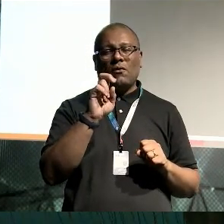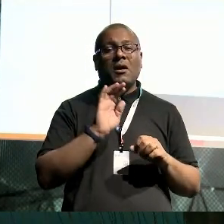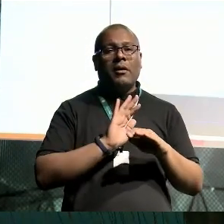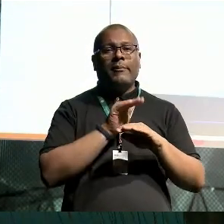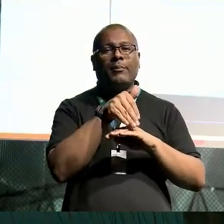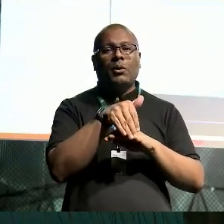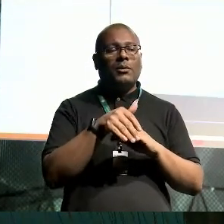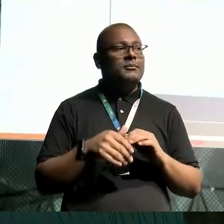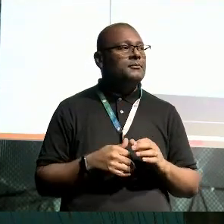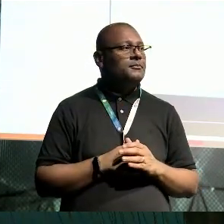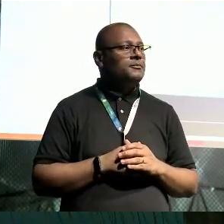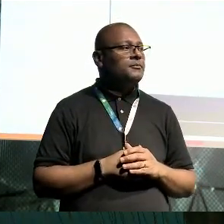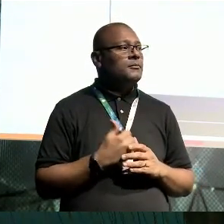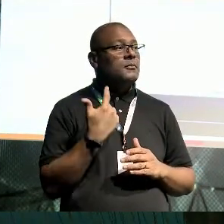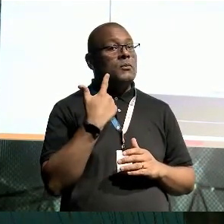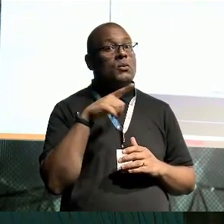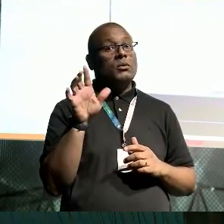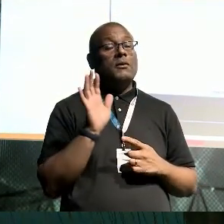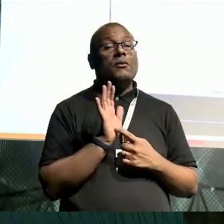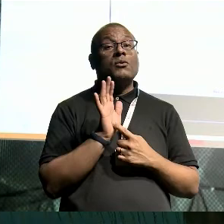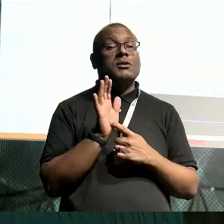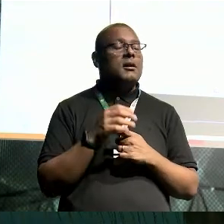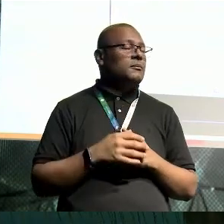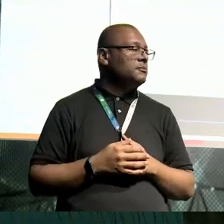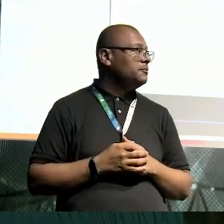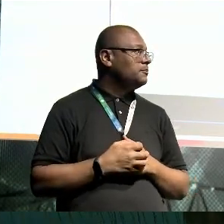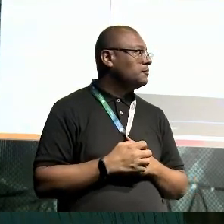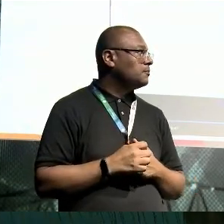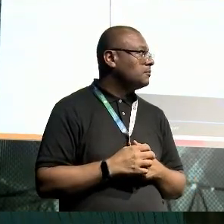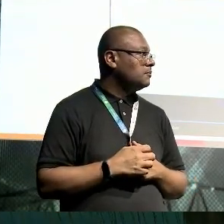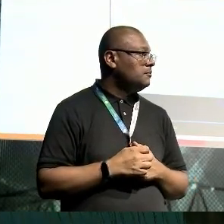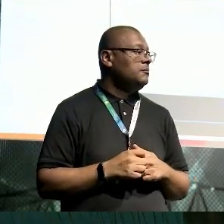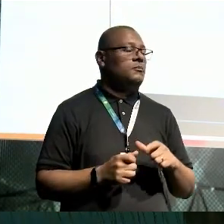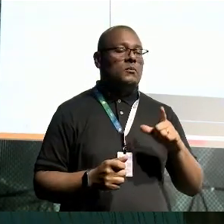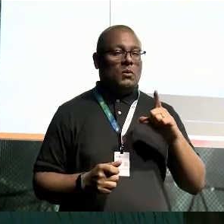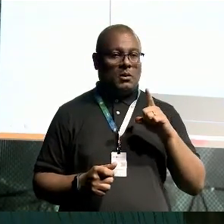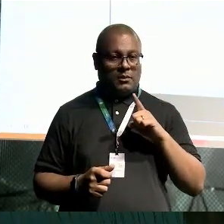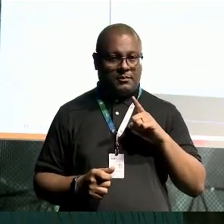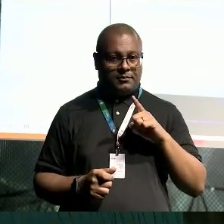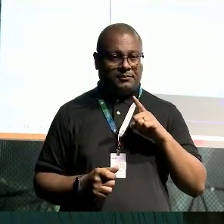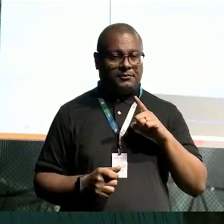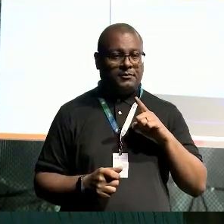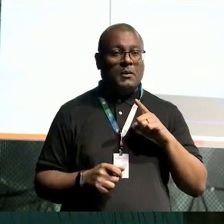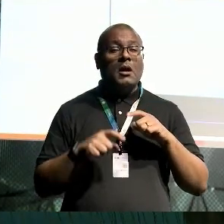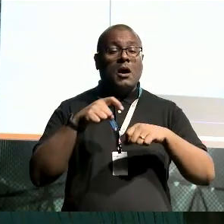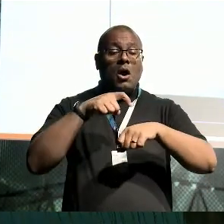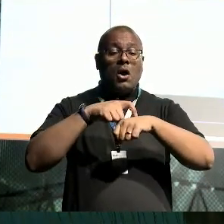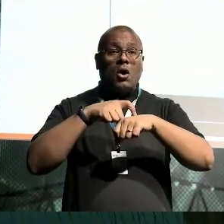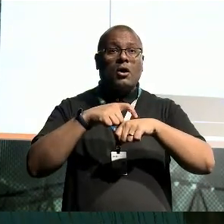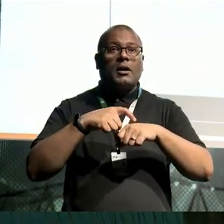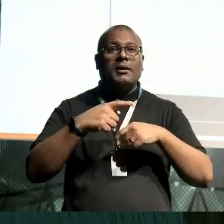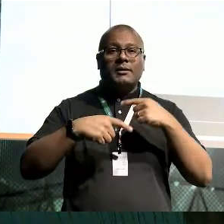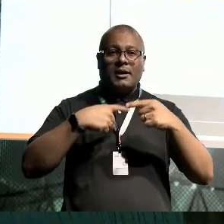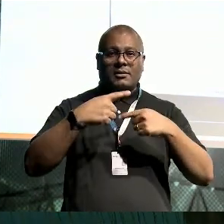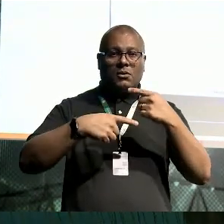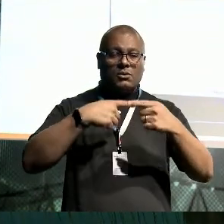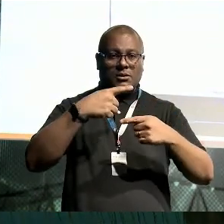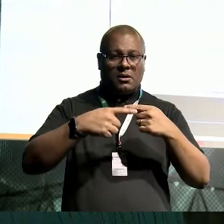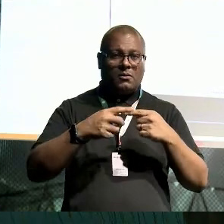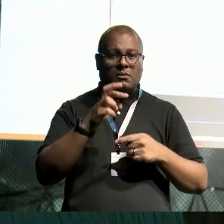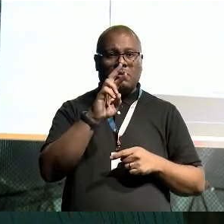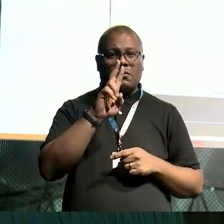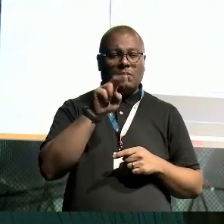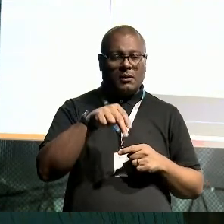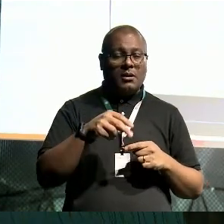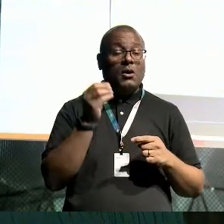Aqui, outra coisa que eu quero mostrar para vocês. Então, a gente fez o Run Auditor, a gente fez o teste com o